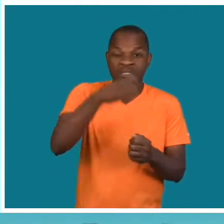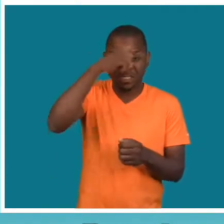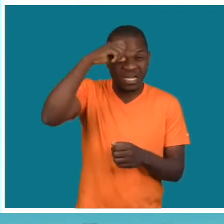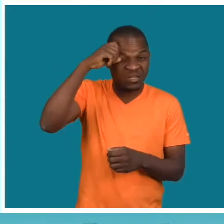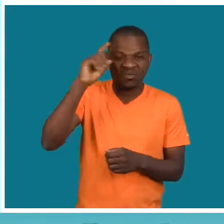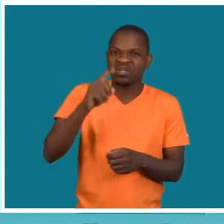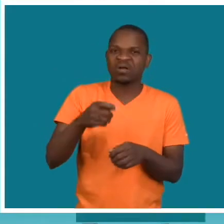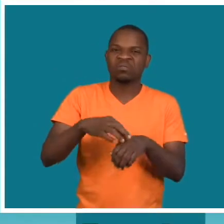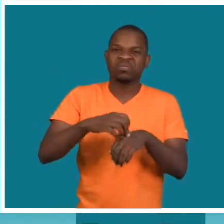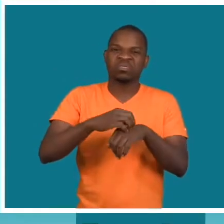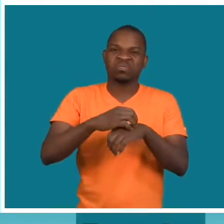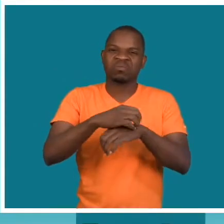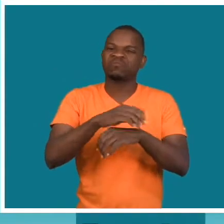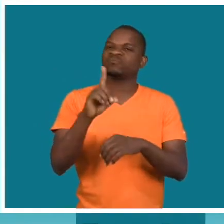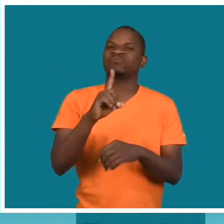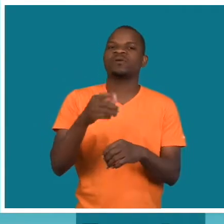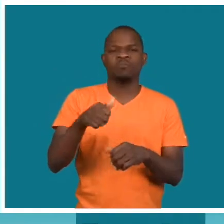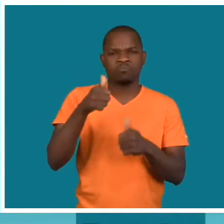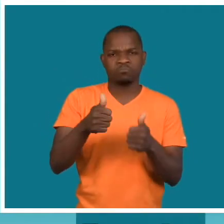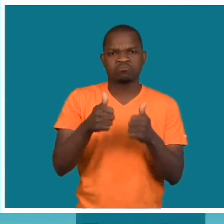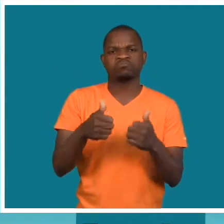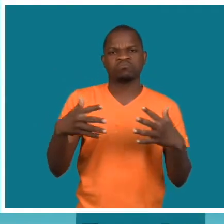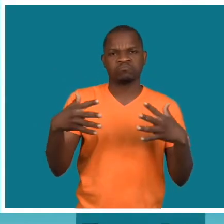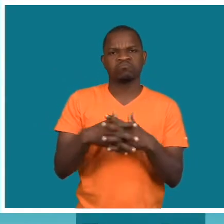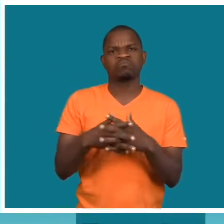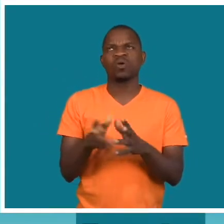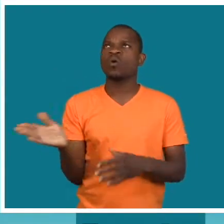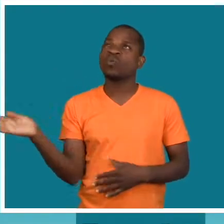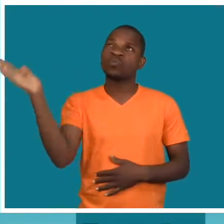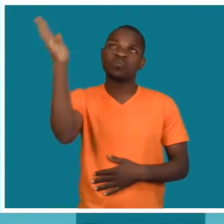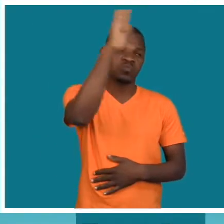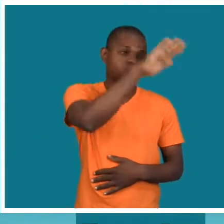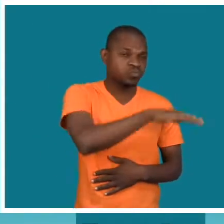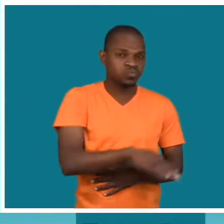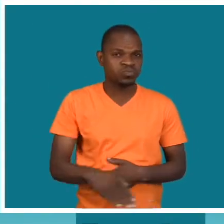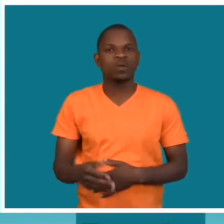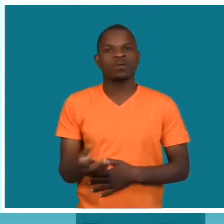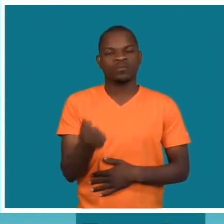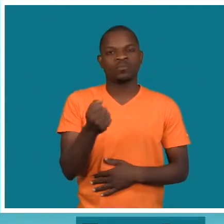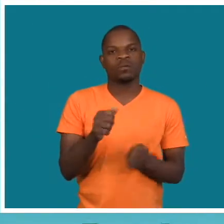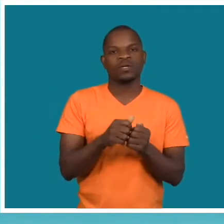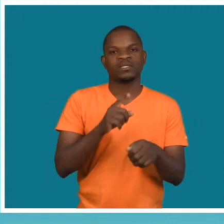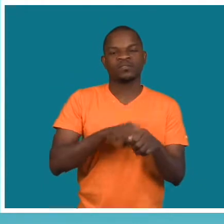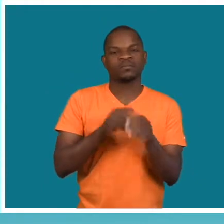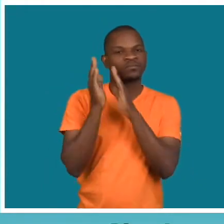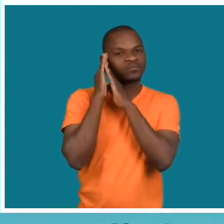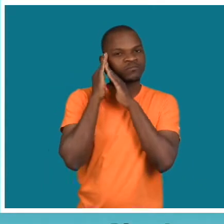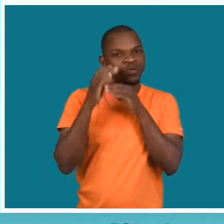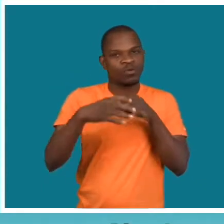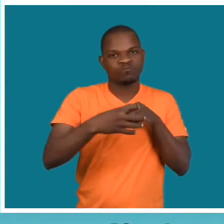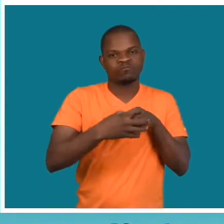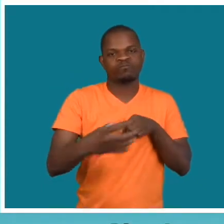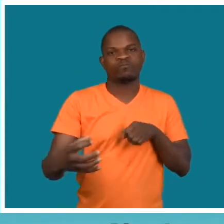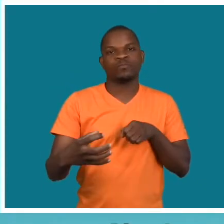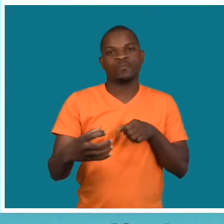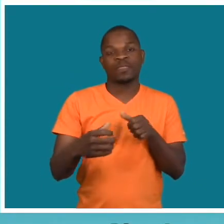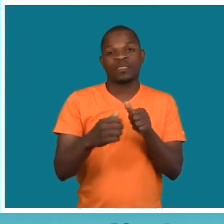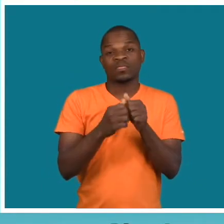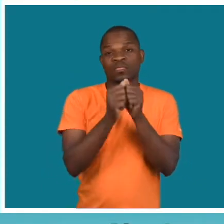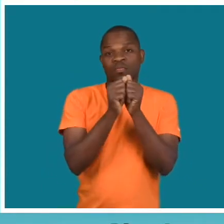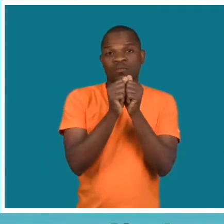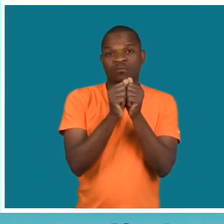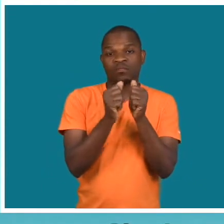não transpiro, não tenho aqueles fungos e consigo andar com elas. 24 sobre 24, sem problema. Só quando vou dormir. Praticamente,